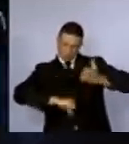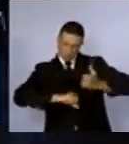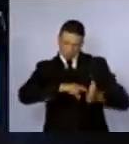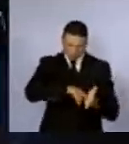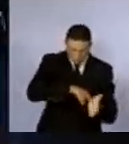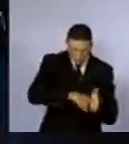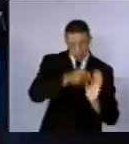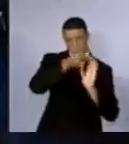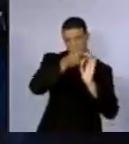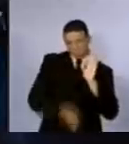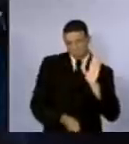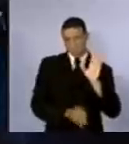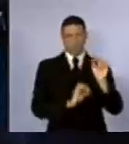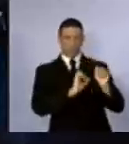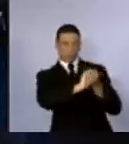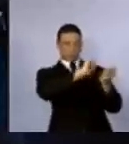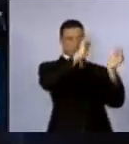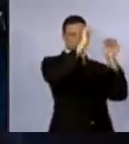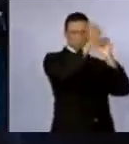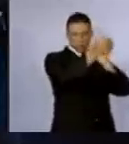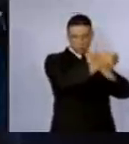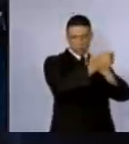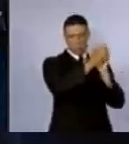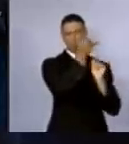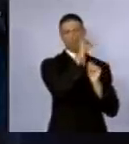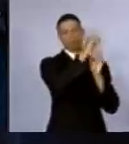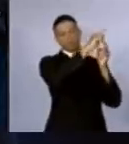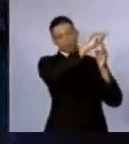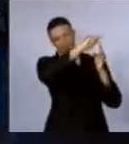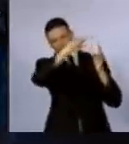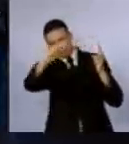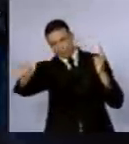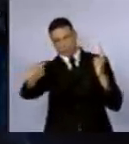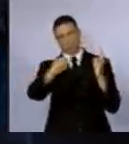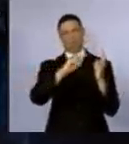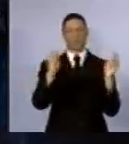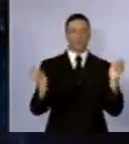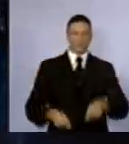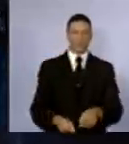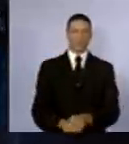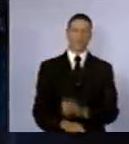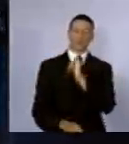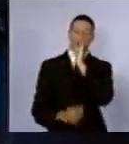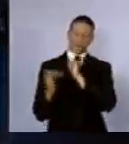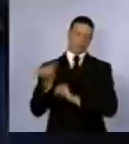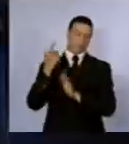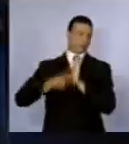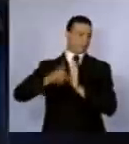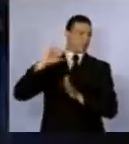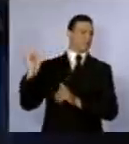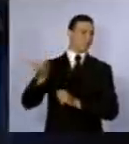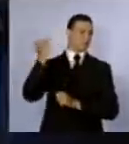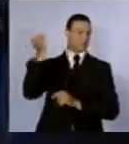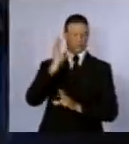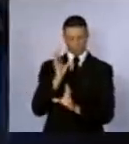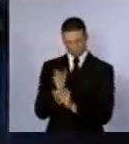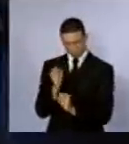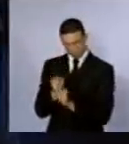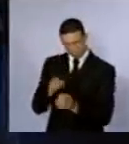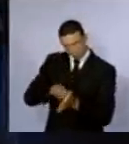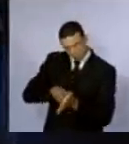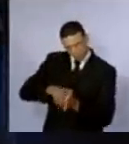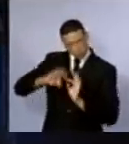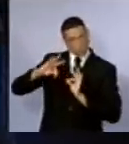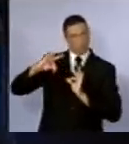hora que você vai fazer o comissionamento e a entrada da linha em operação. É importante a gente dizer que todos os cálculos e